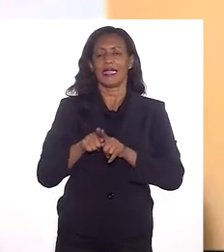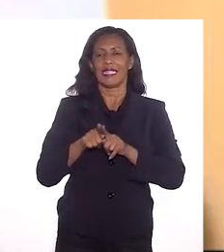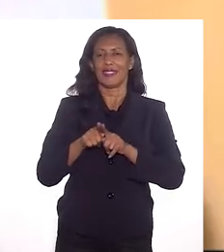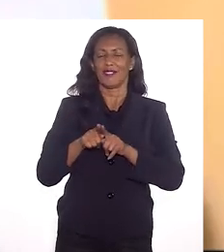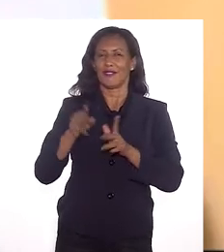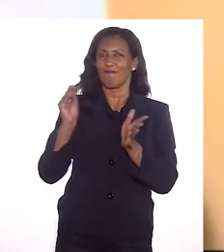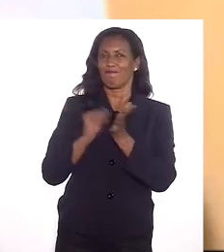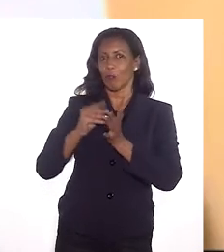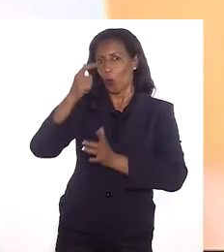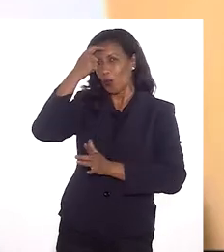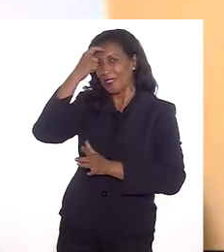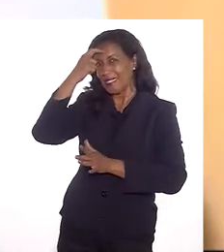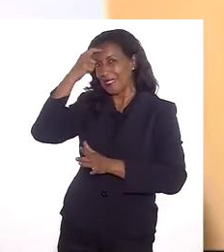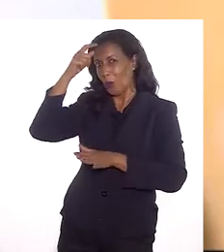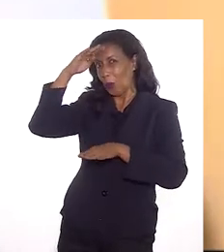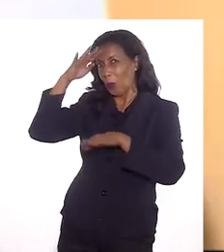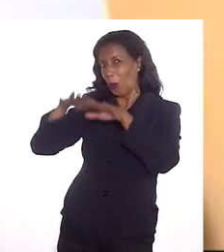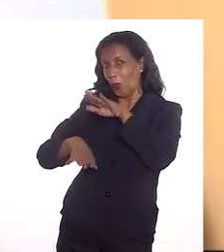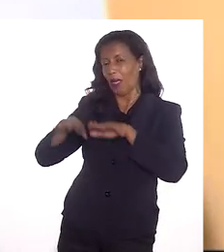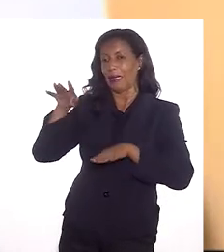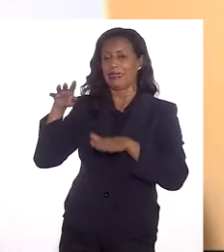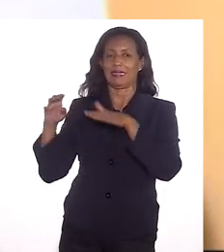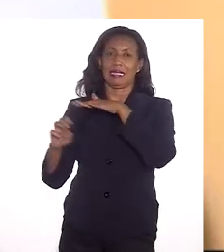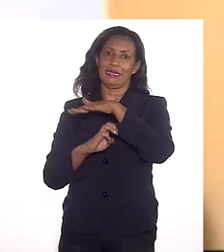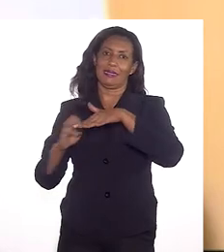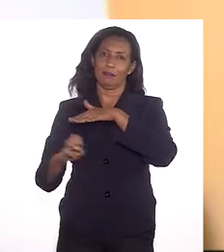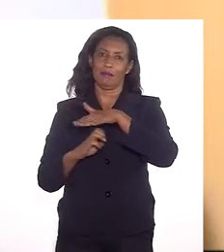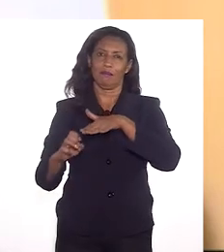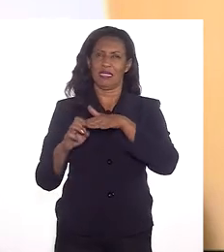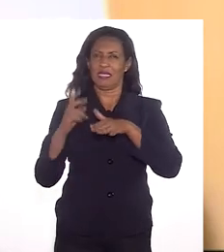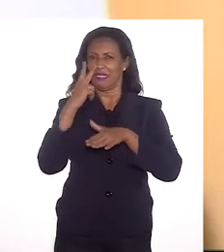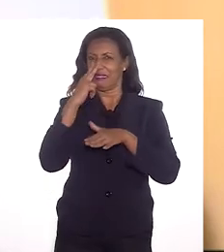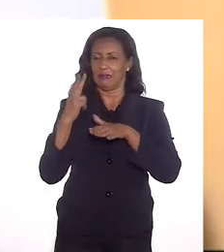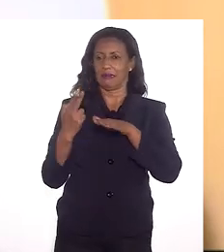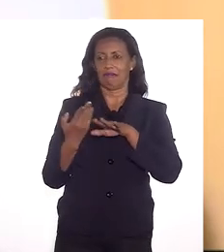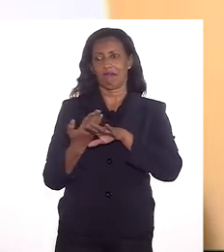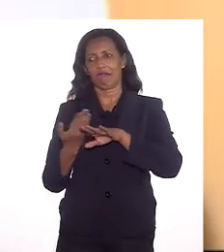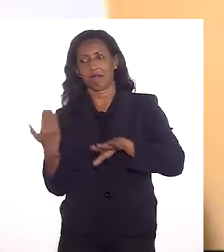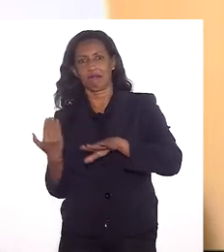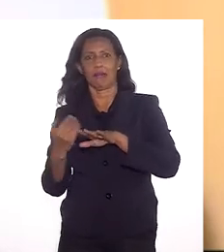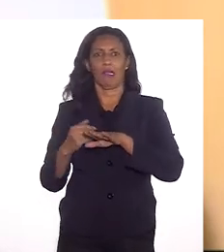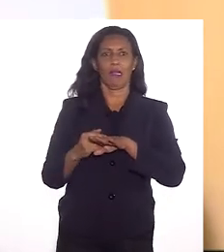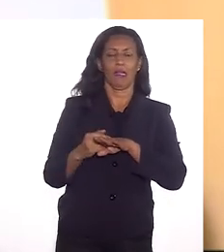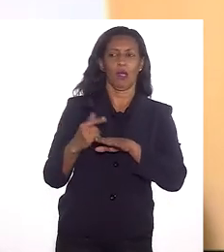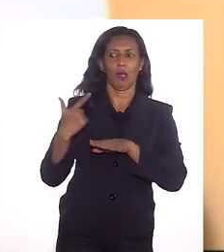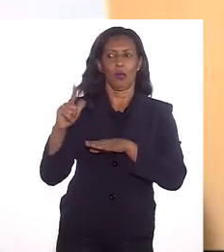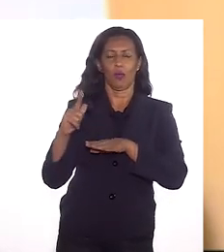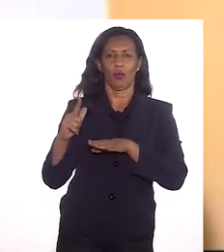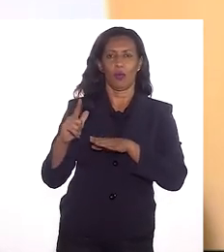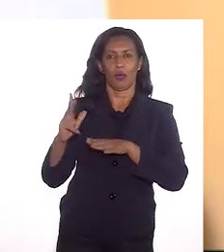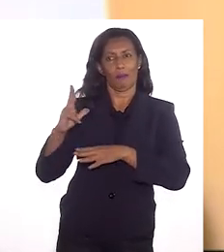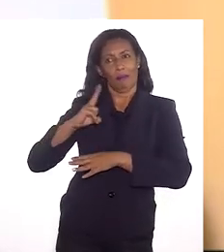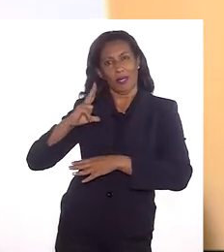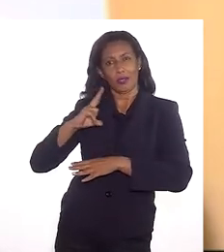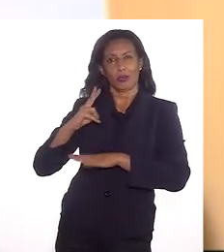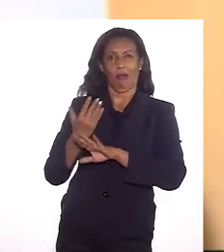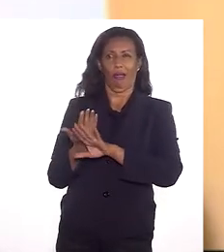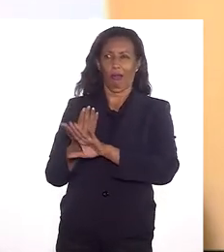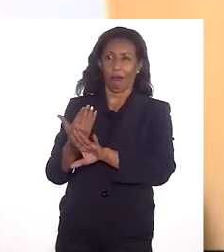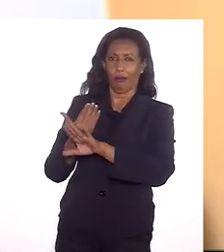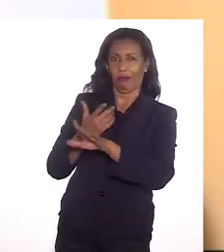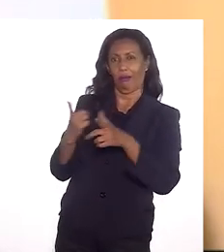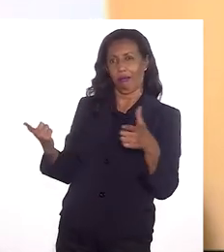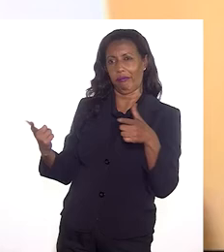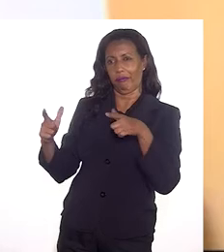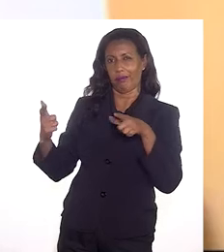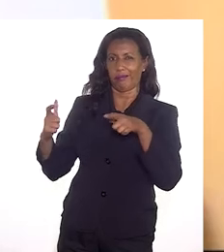houve uma desconcentração, né? Quer dizer, as empresas se desligaram, começaram a atuar em home office e a gente